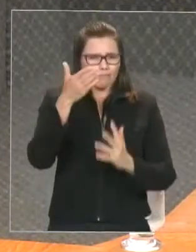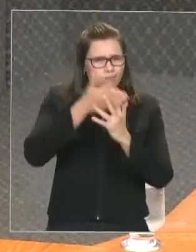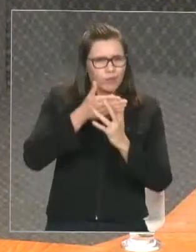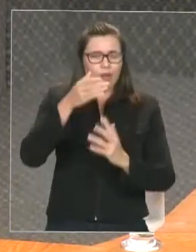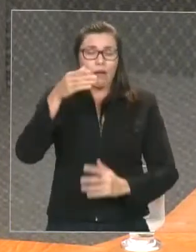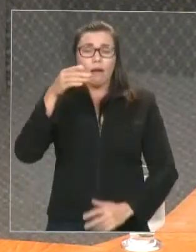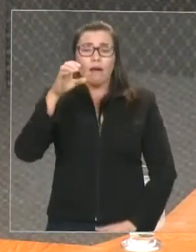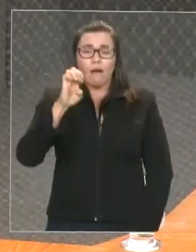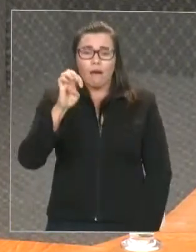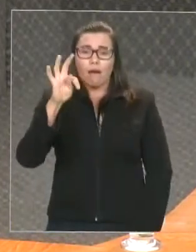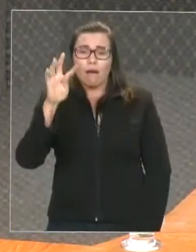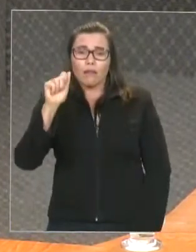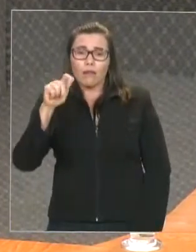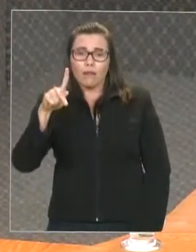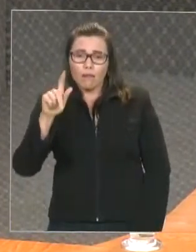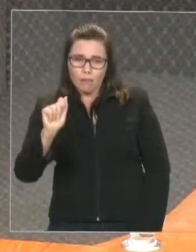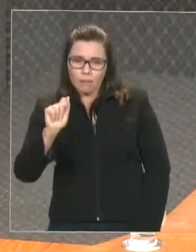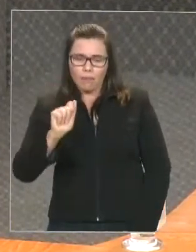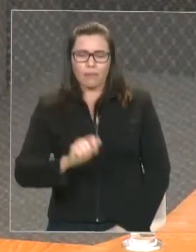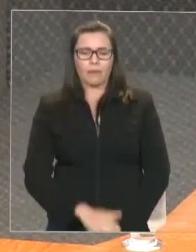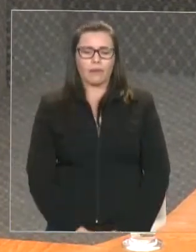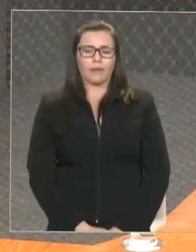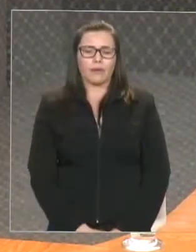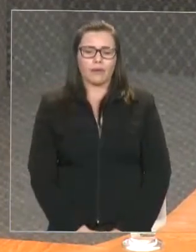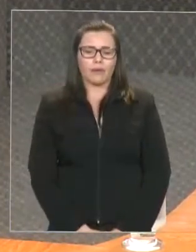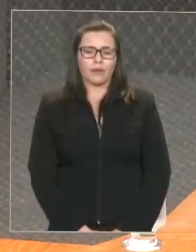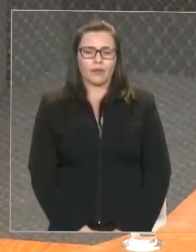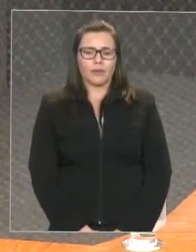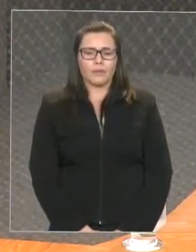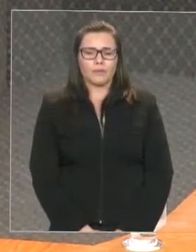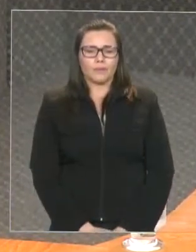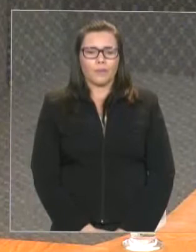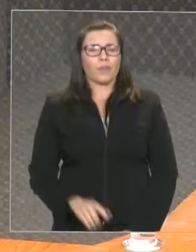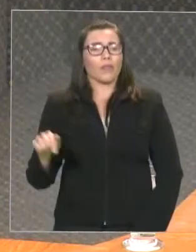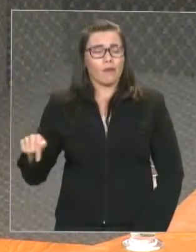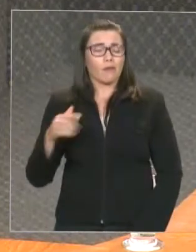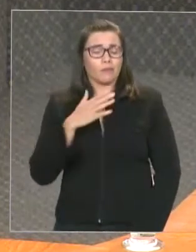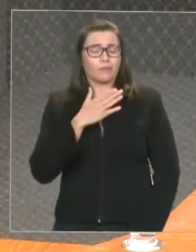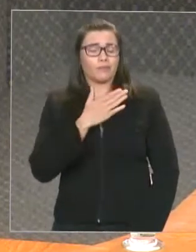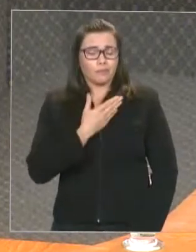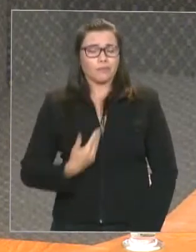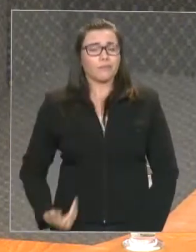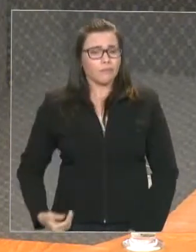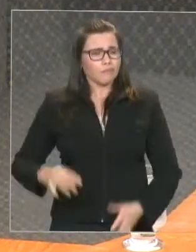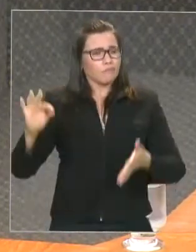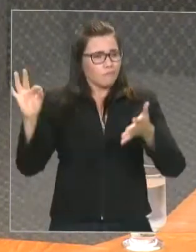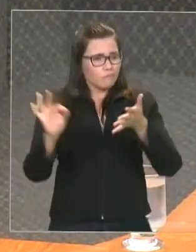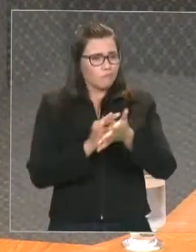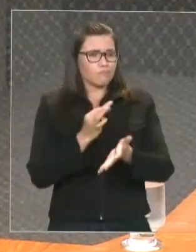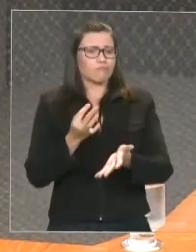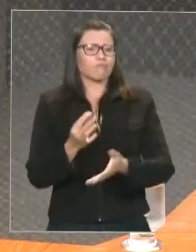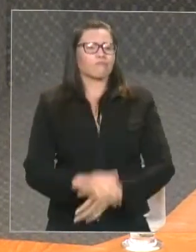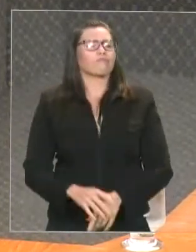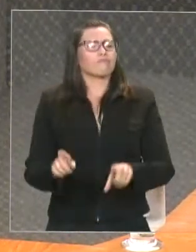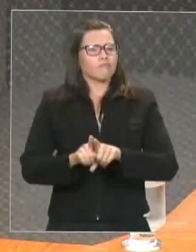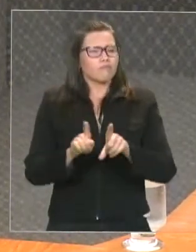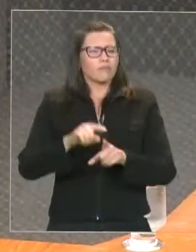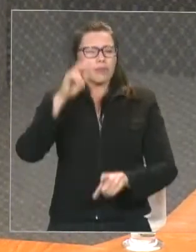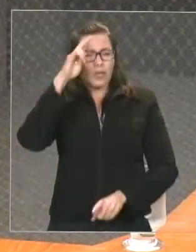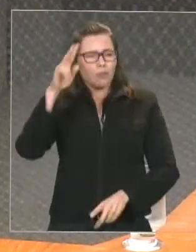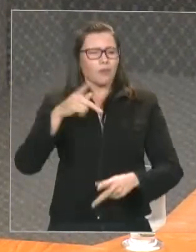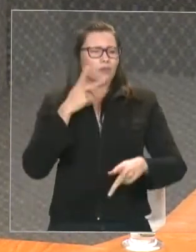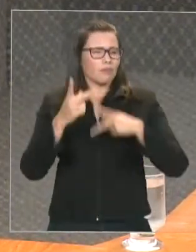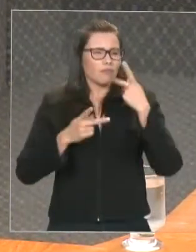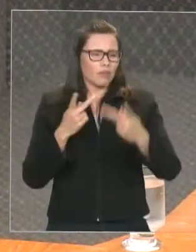sendo contemplado novamente agora com o aval do nosso governador, que inclusive disse da nossa participação, da participação